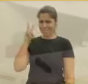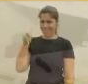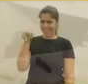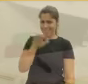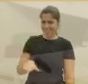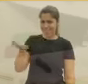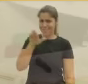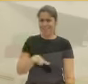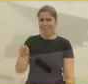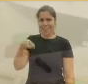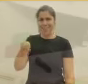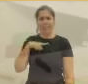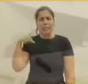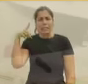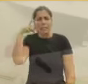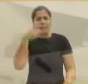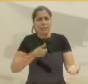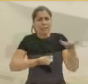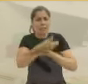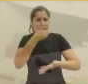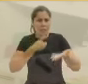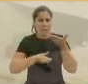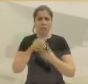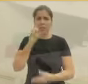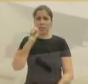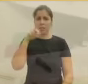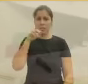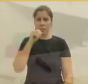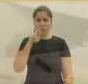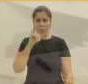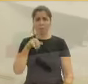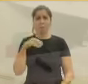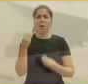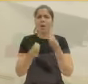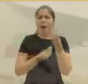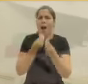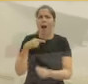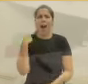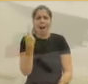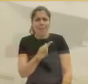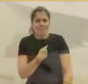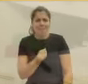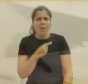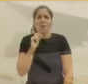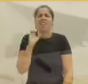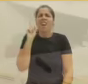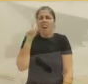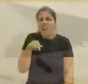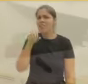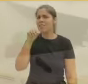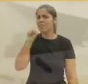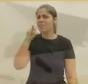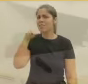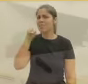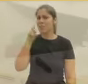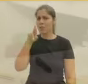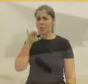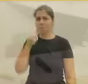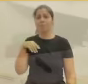visto nessas crianças, é que elas têm uma dificuldade na integração do sensório. Como é que a gente... O é o